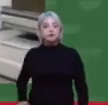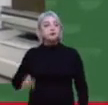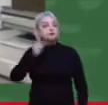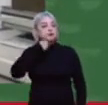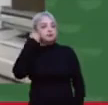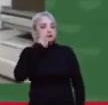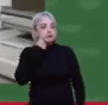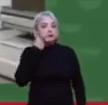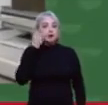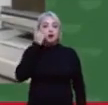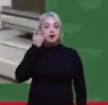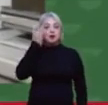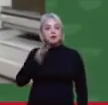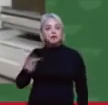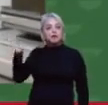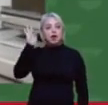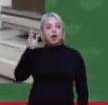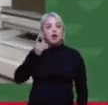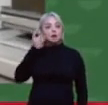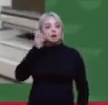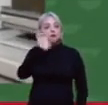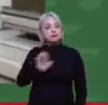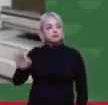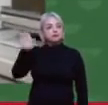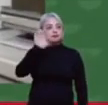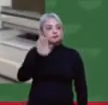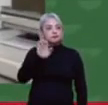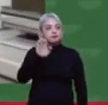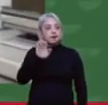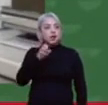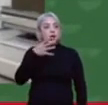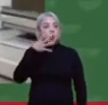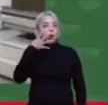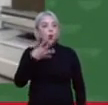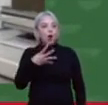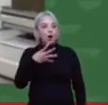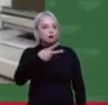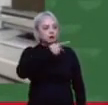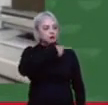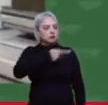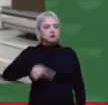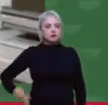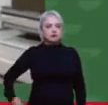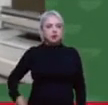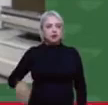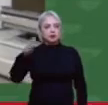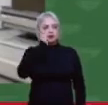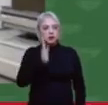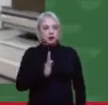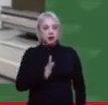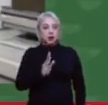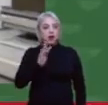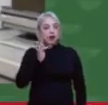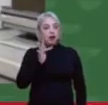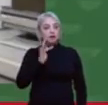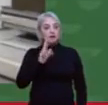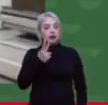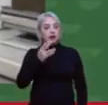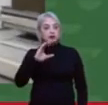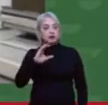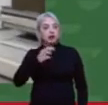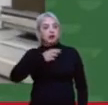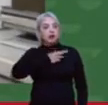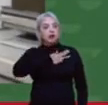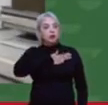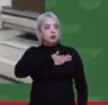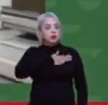senadores, deputados federais, deputados estaduais e quatro presidentes da República, né? Fernando Henrique, Lula,